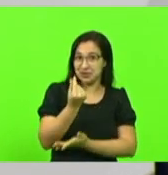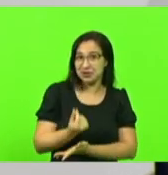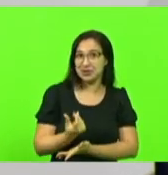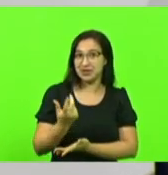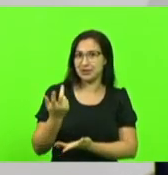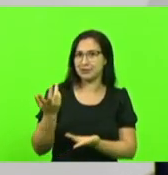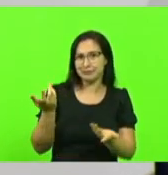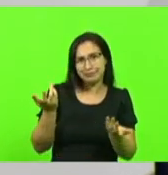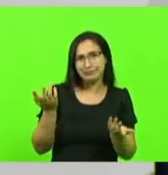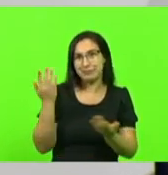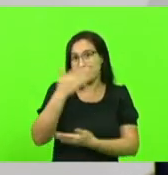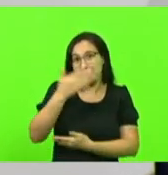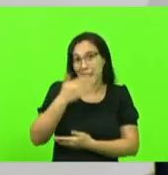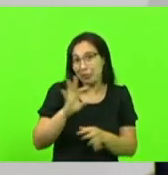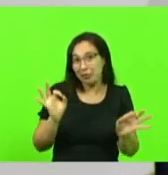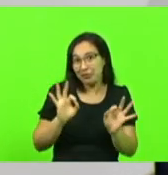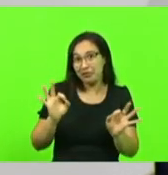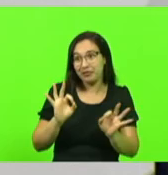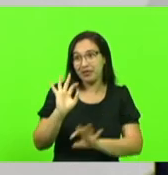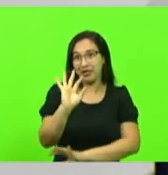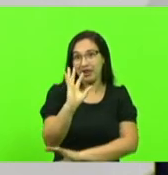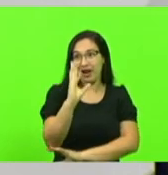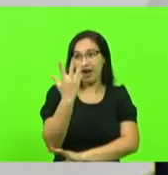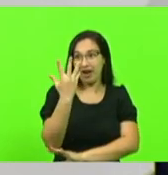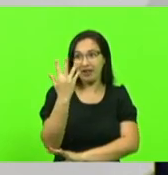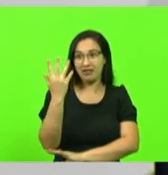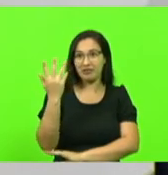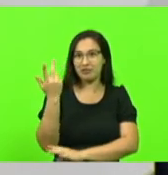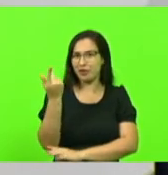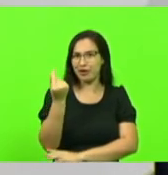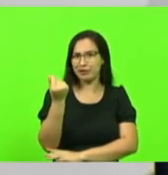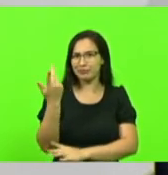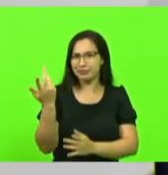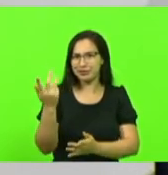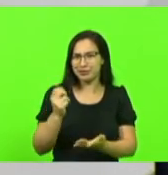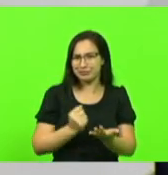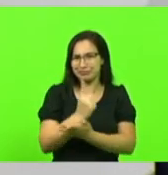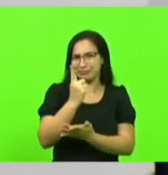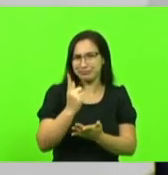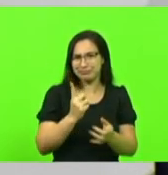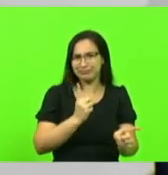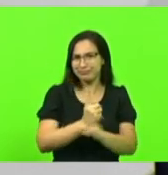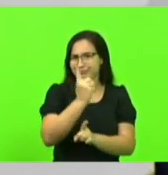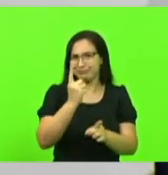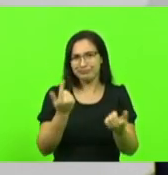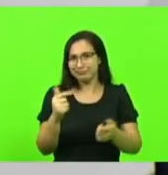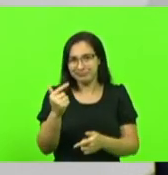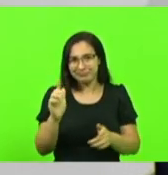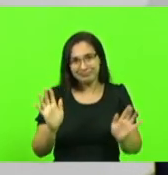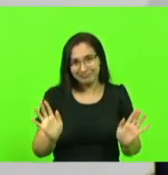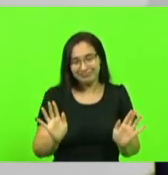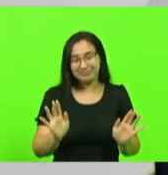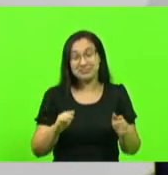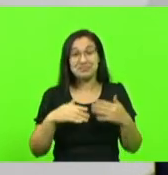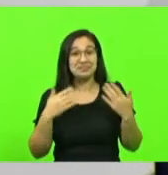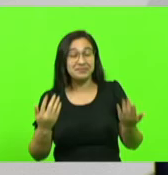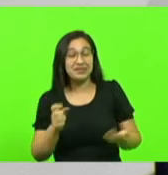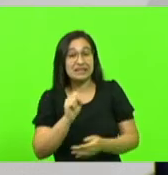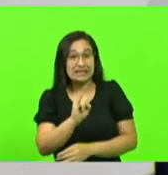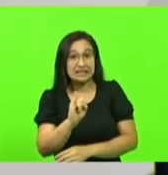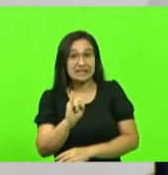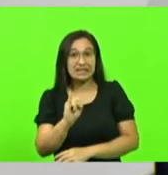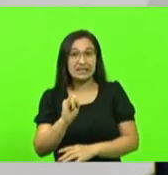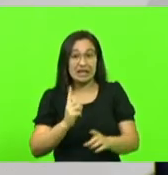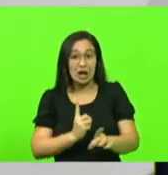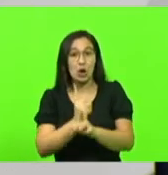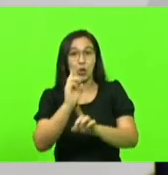vi essa notícia de que o governo do estado encontrou uma árvore de dinheiro por aí. Não vi. Então, se não encontrou uma árvore